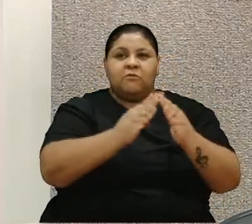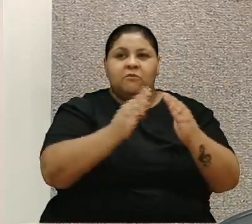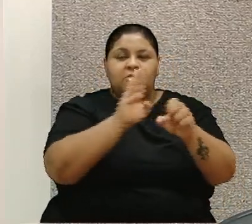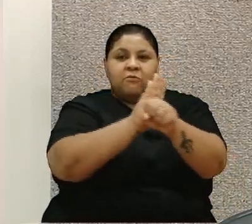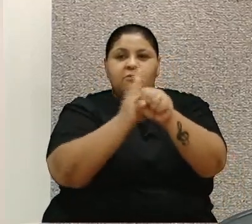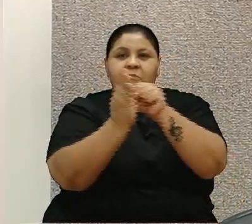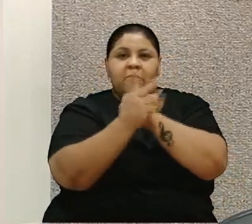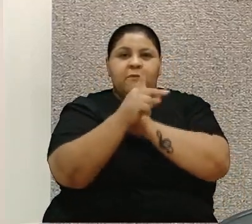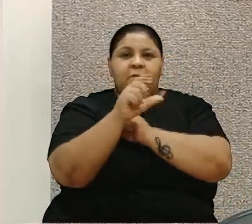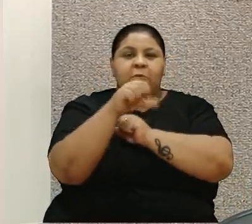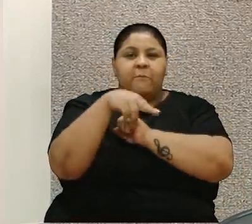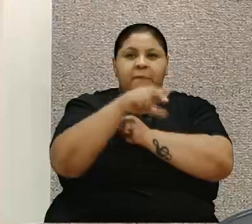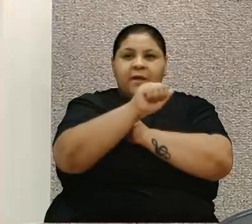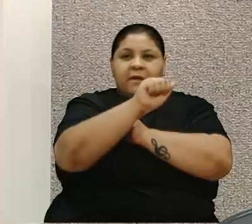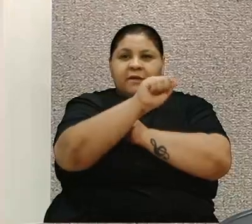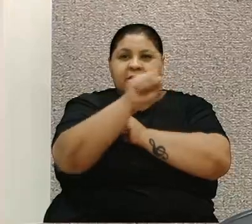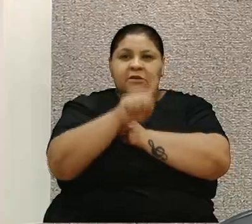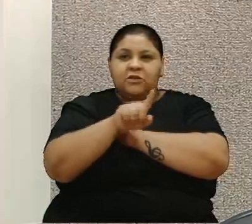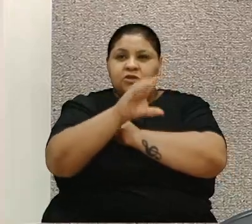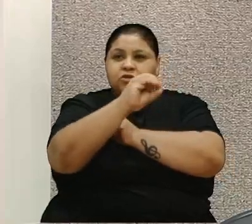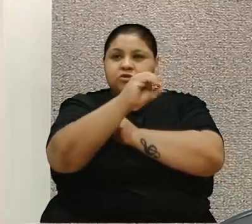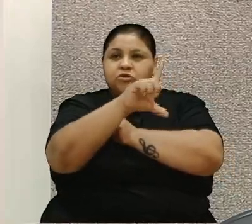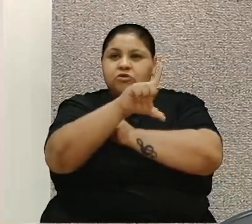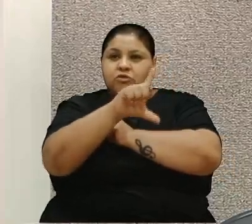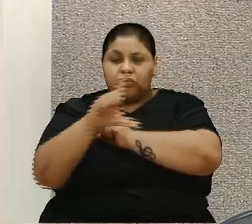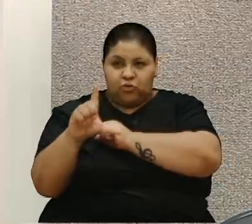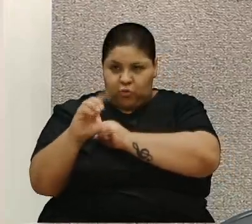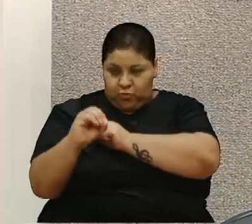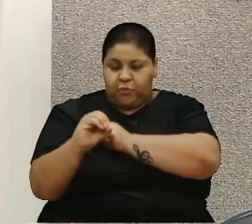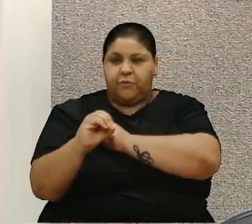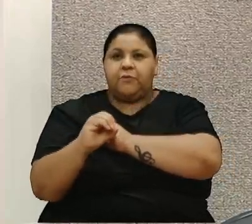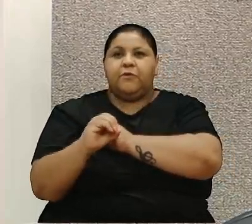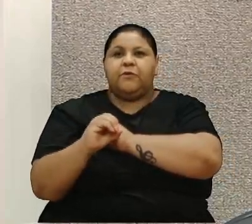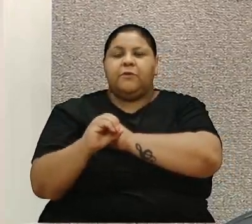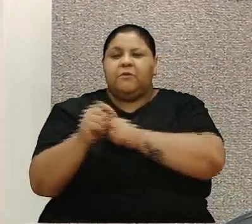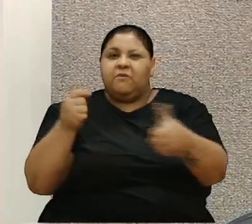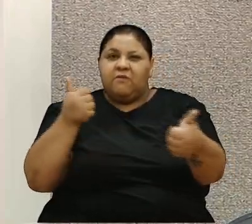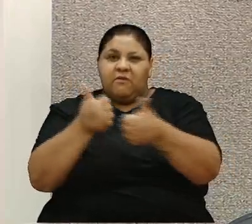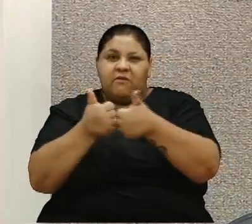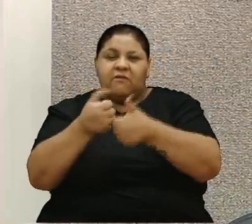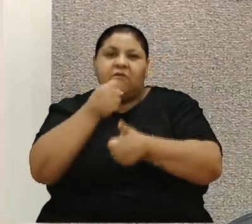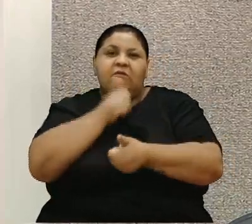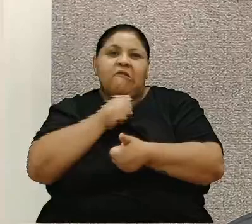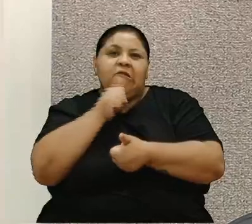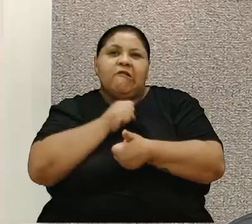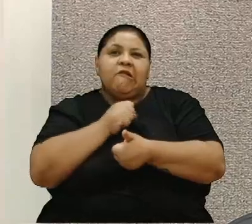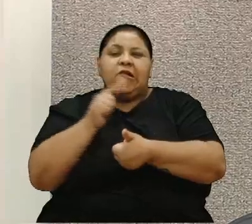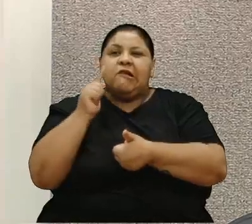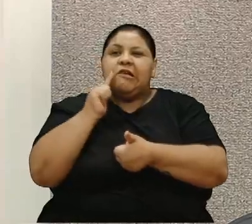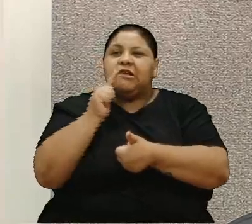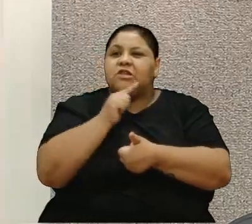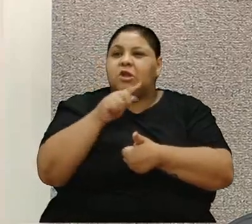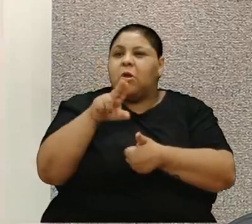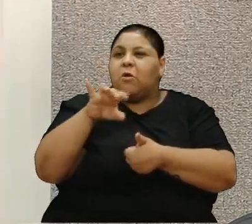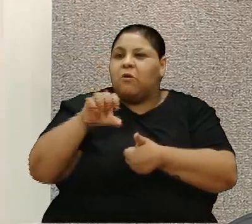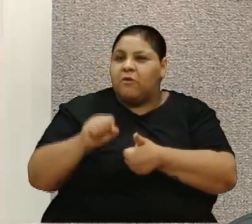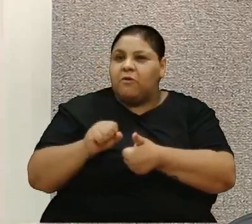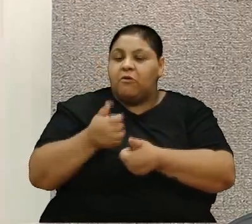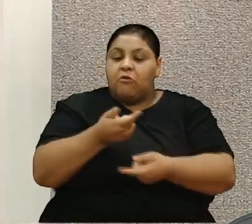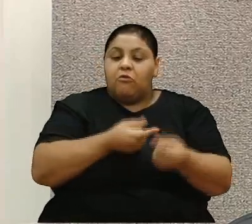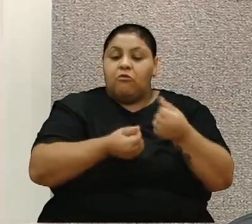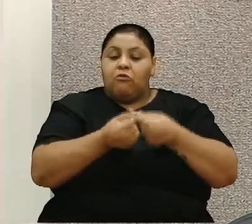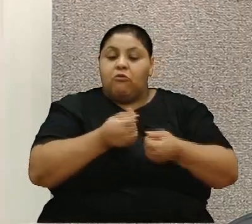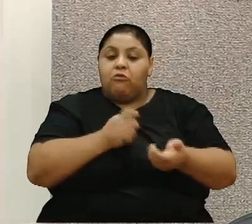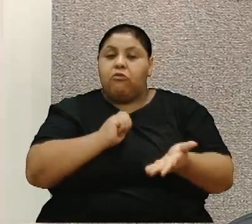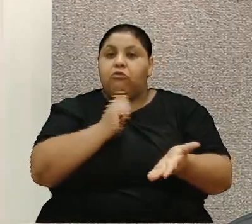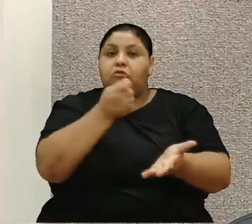Panassolo, mais precisamente a rua Santo Cerone, número 187, nas proximidades da antiga cantina Luiz Antunes. Com suas economias, foram